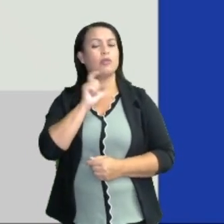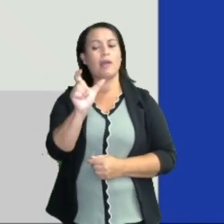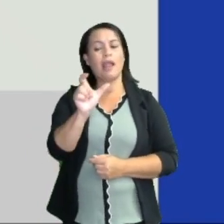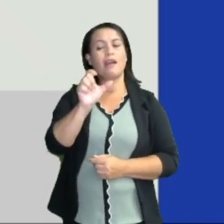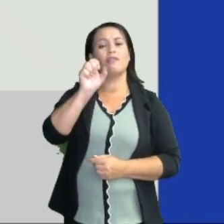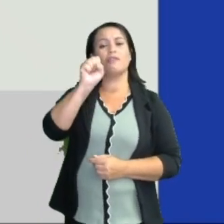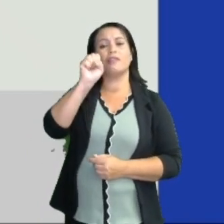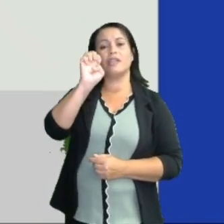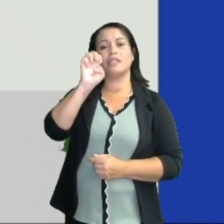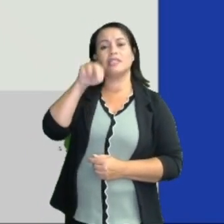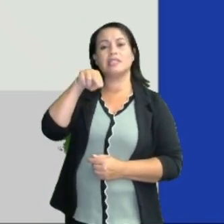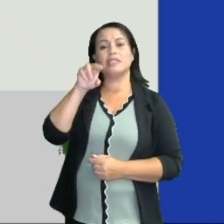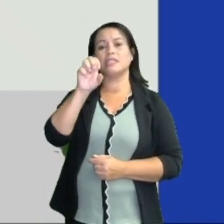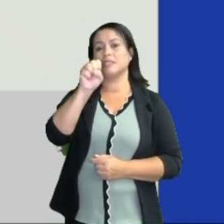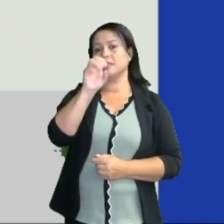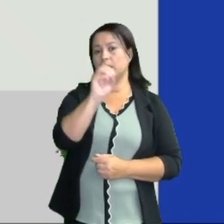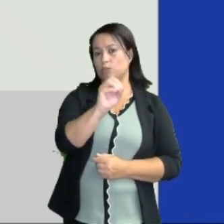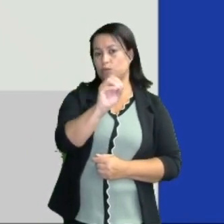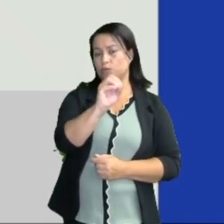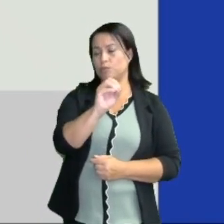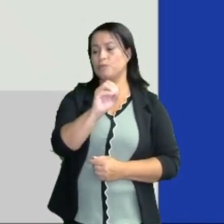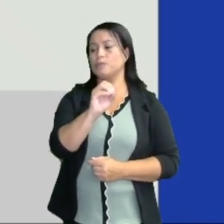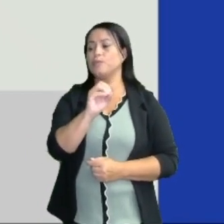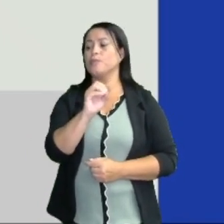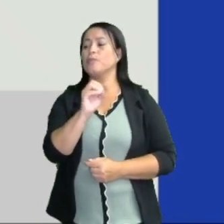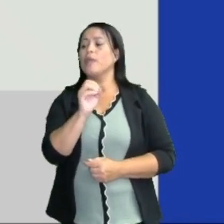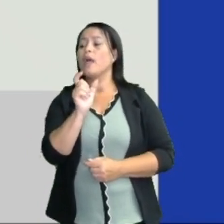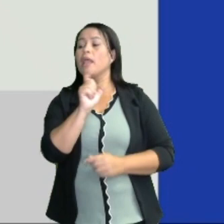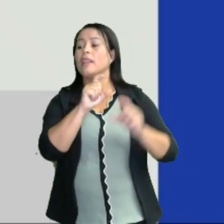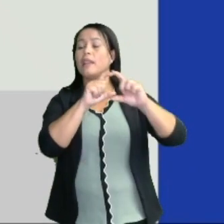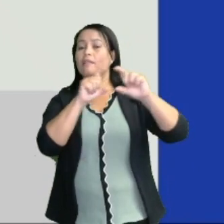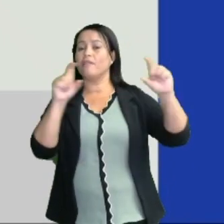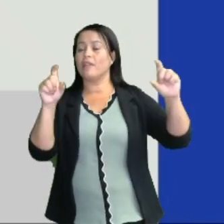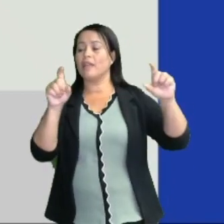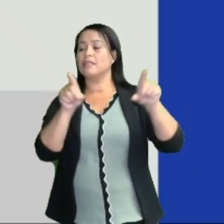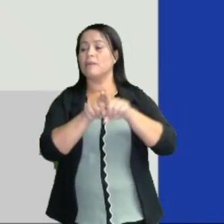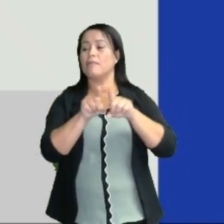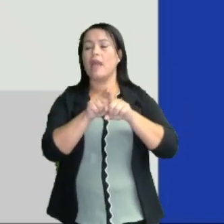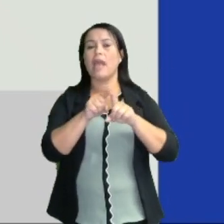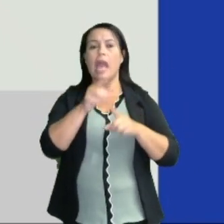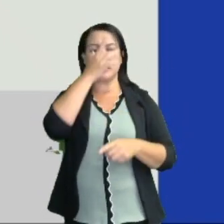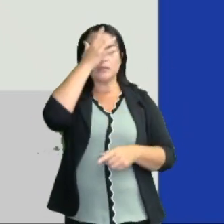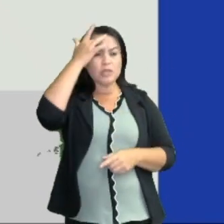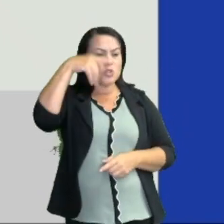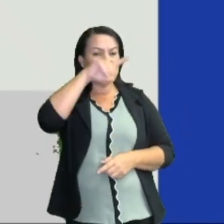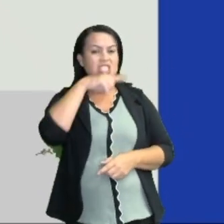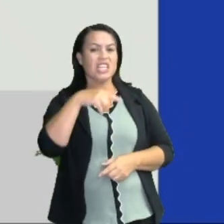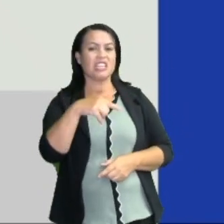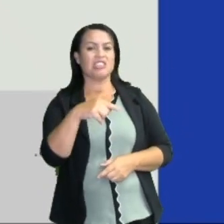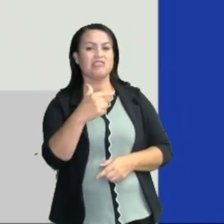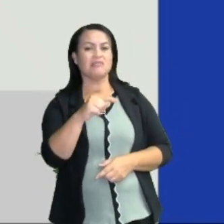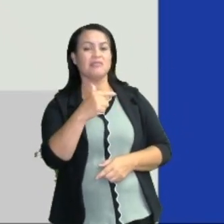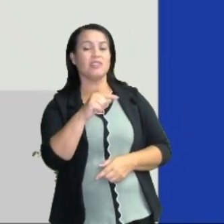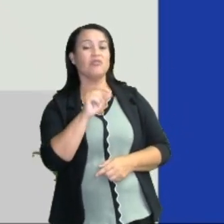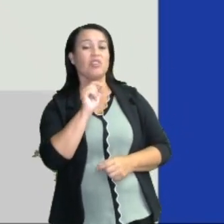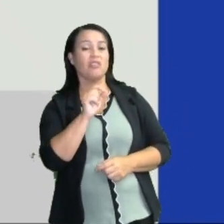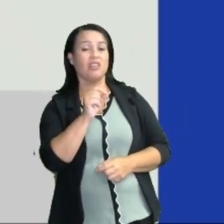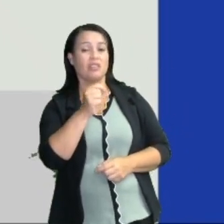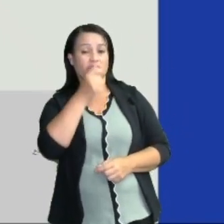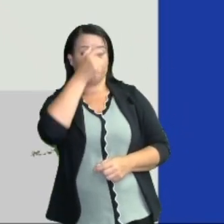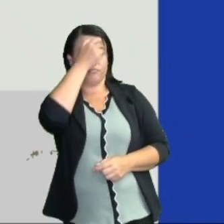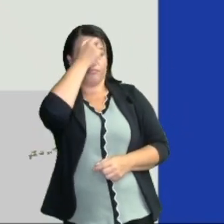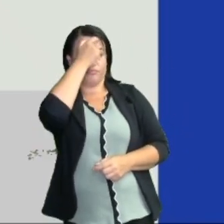censo aqui na primeira frase. As pessoas aqui não têm bom senso com relação a